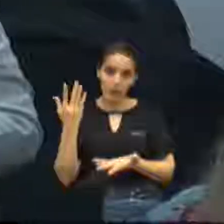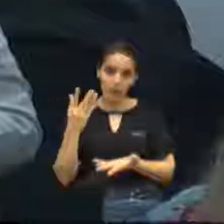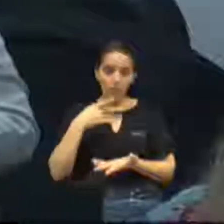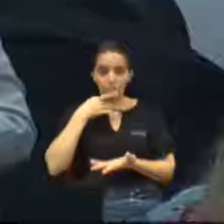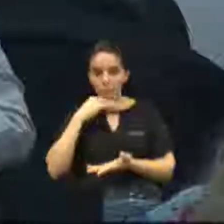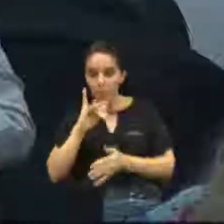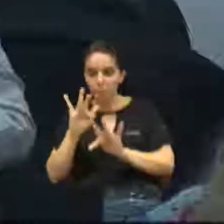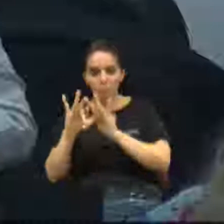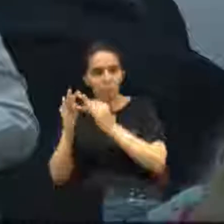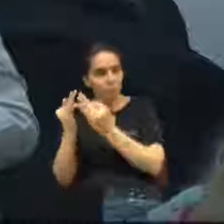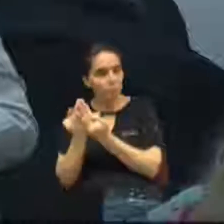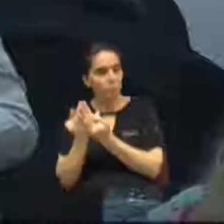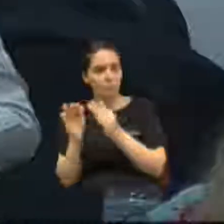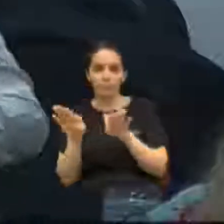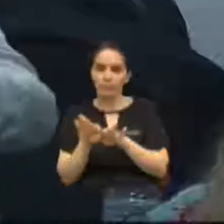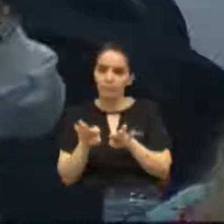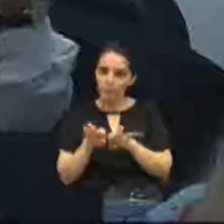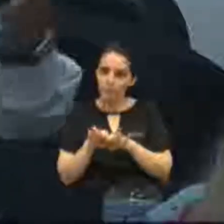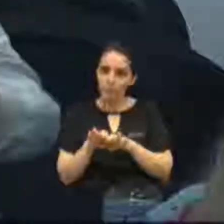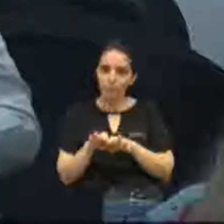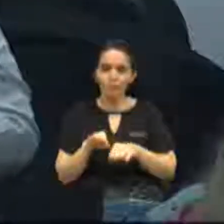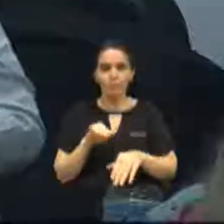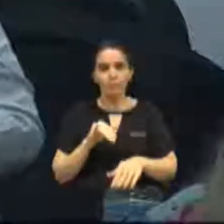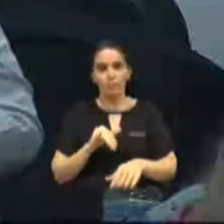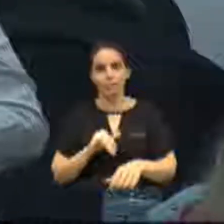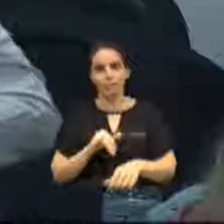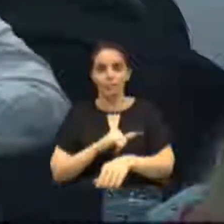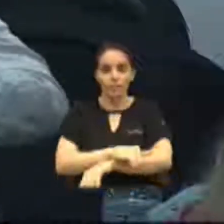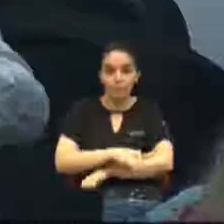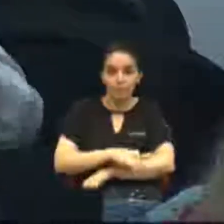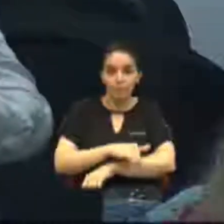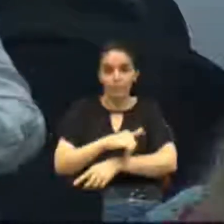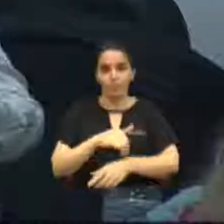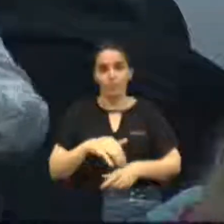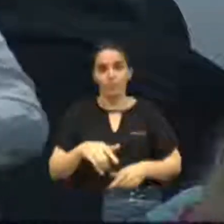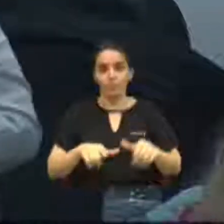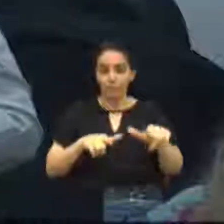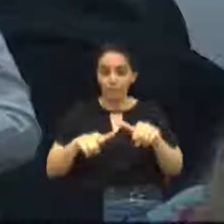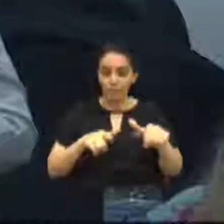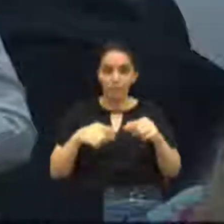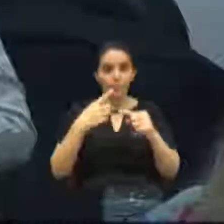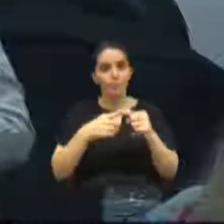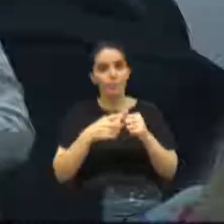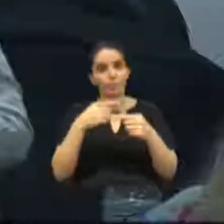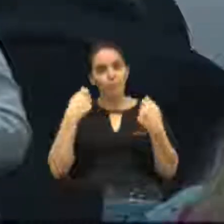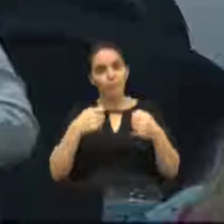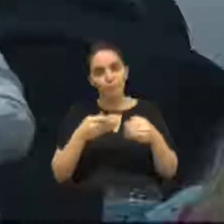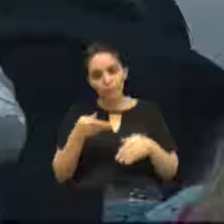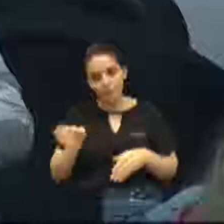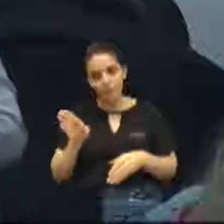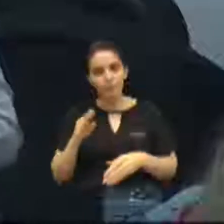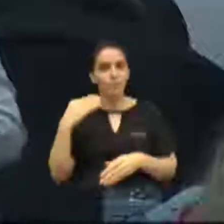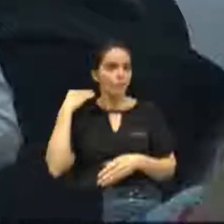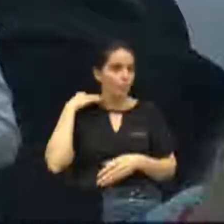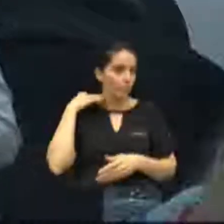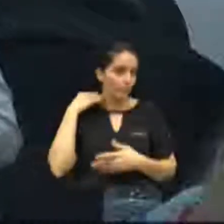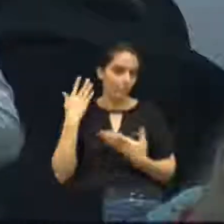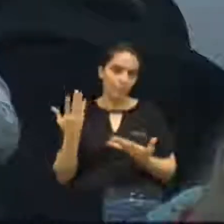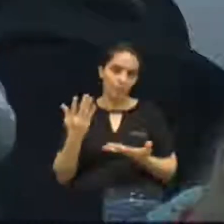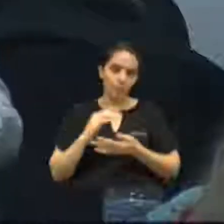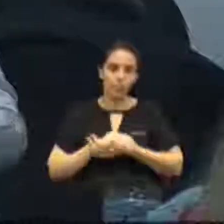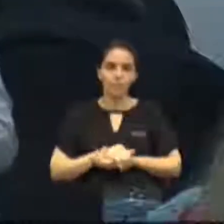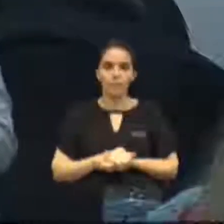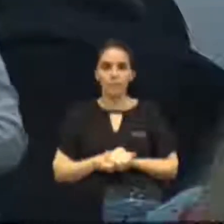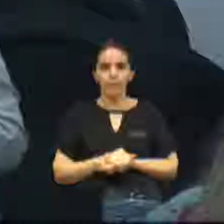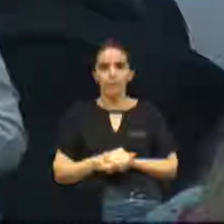família não precise faltar o dia todo no trabalho para poder resolver um assunto no banco,